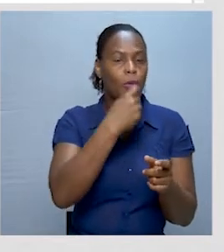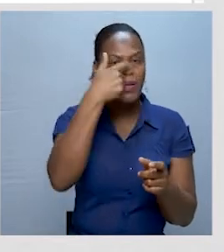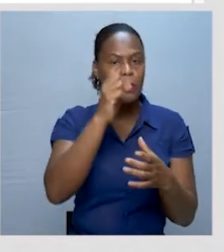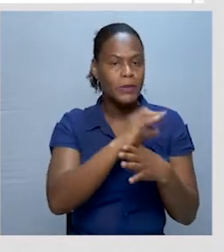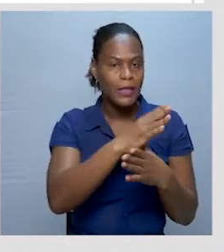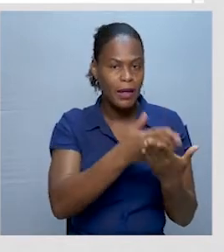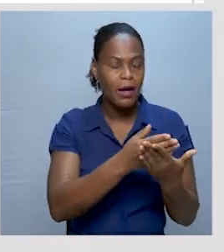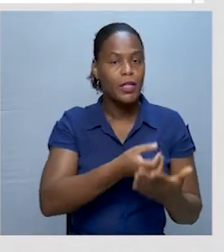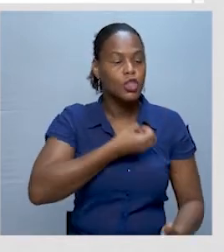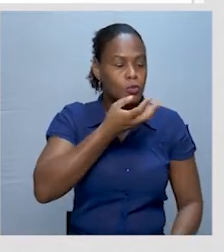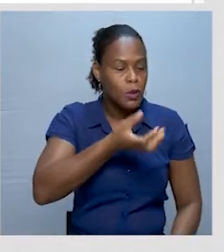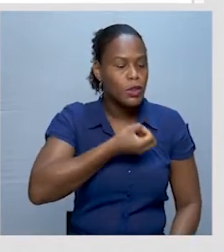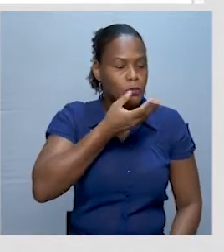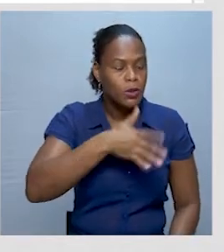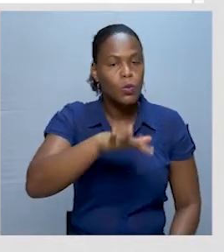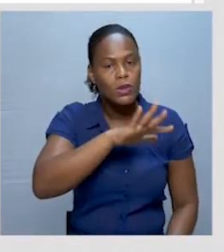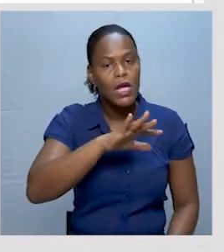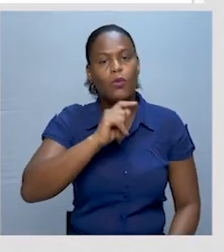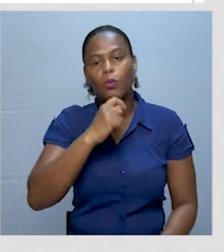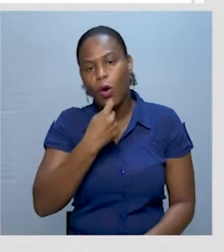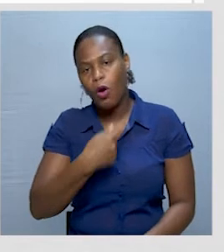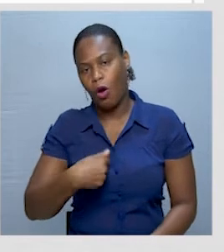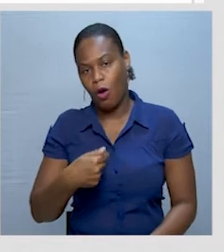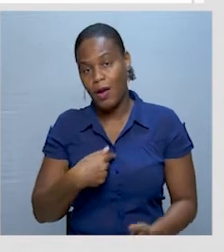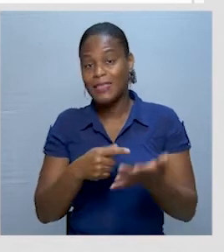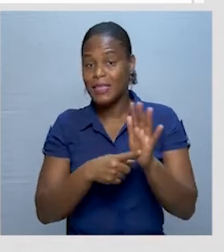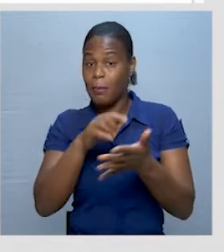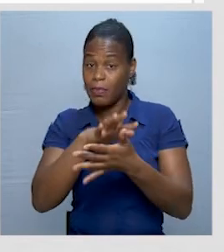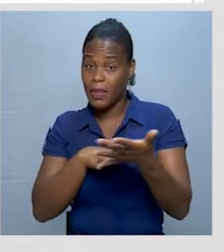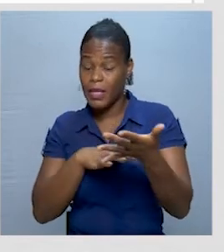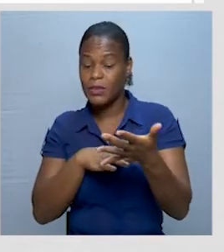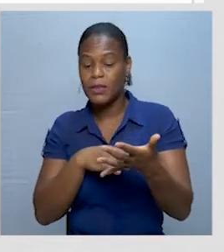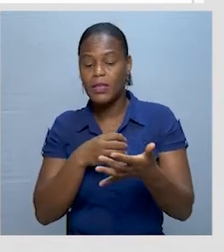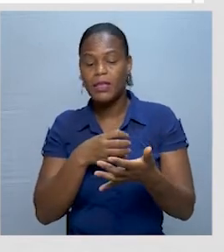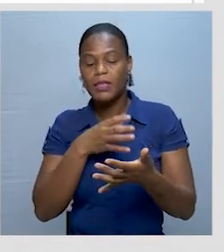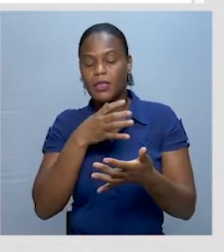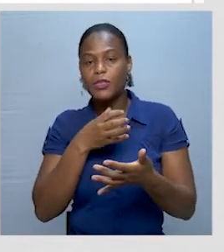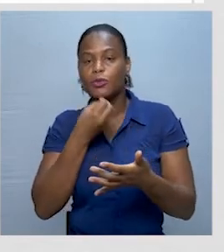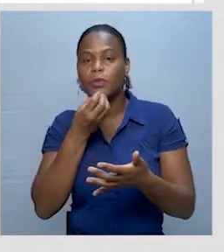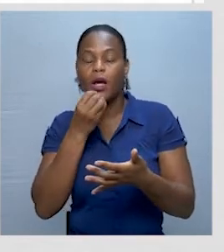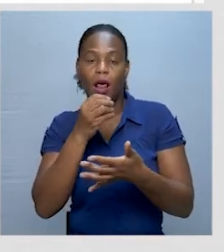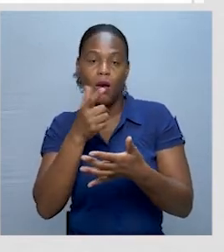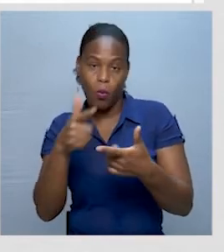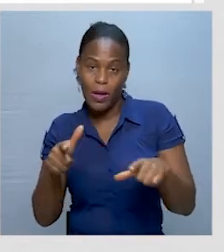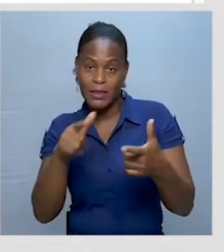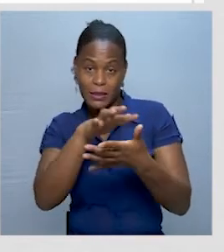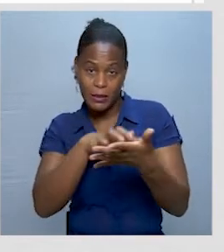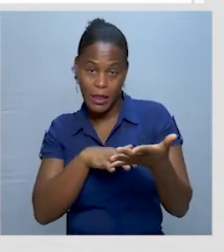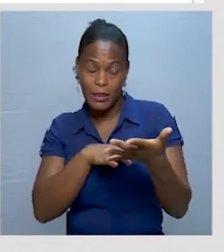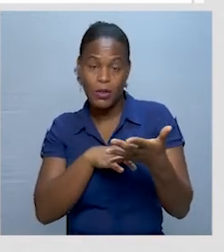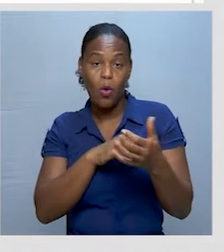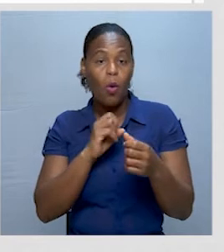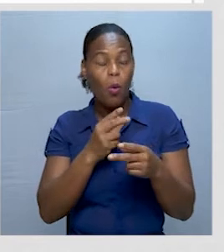código utilizando o próprio código. Um texto que descreve sobre a linguagem textual ou um